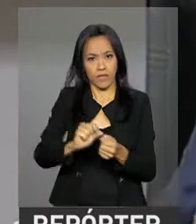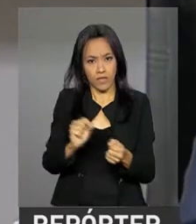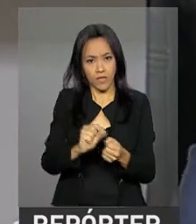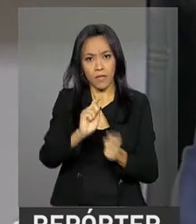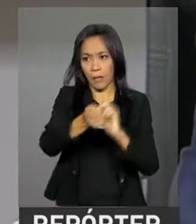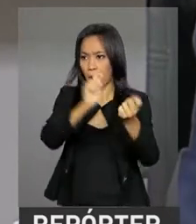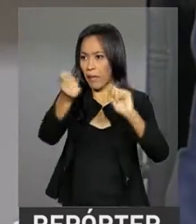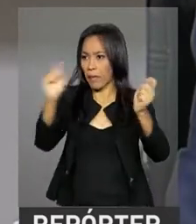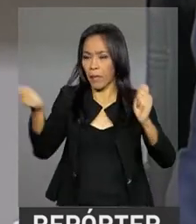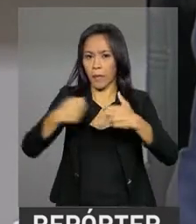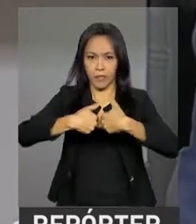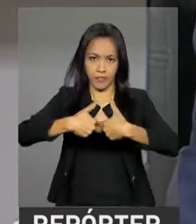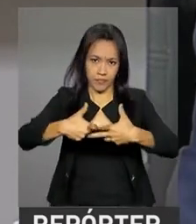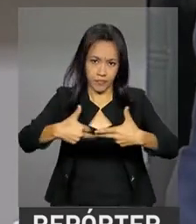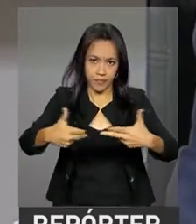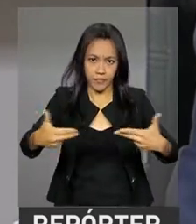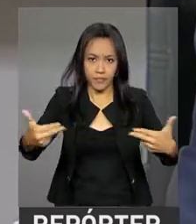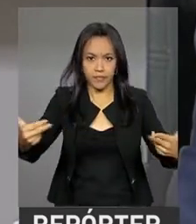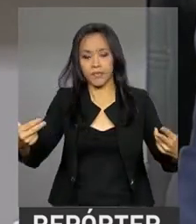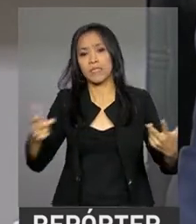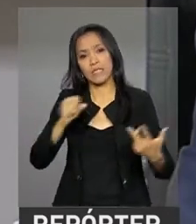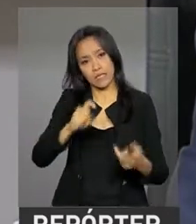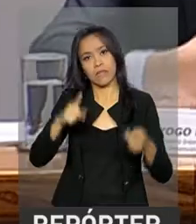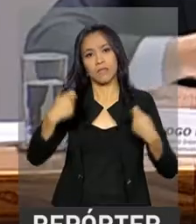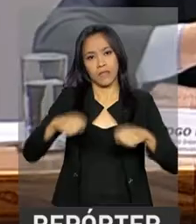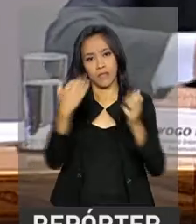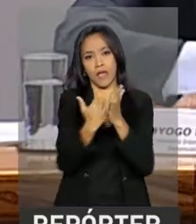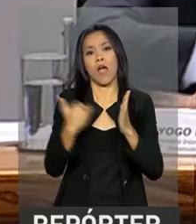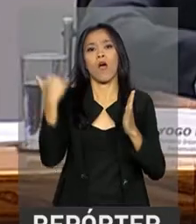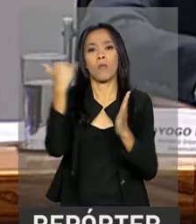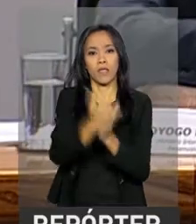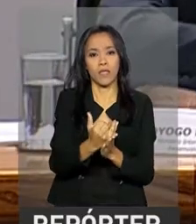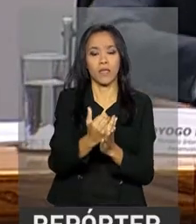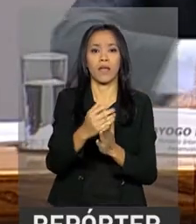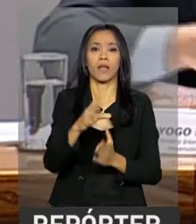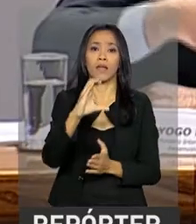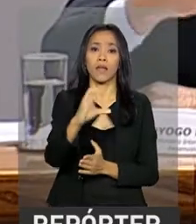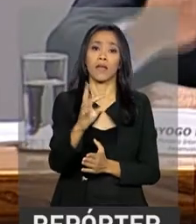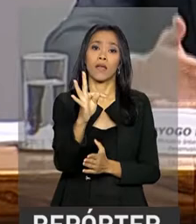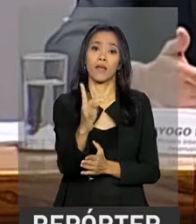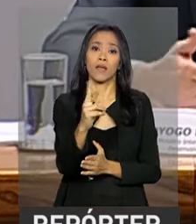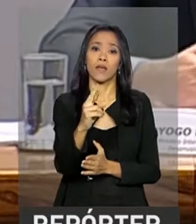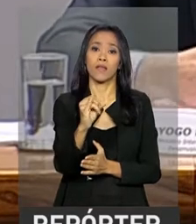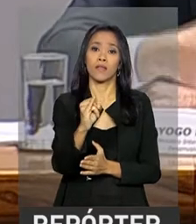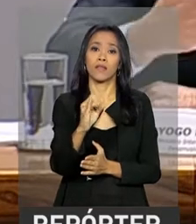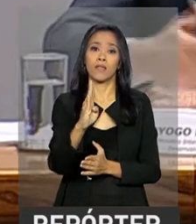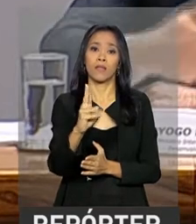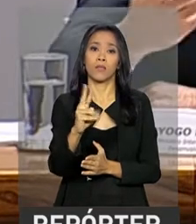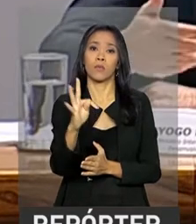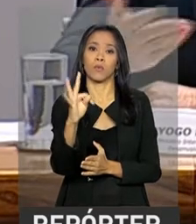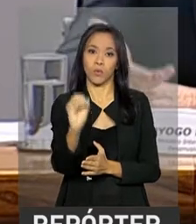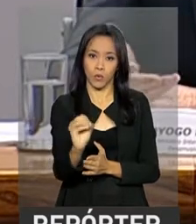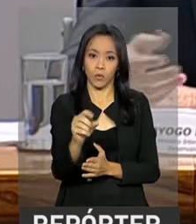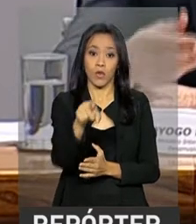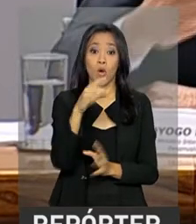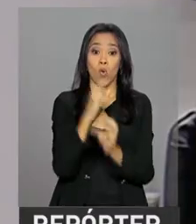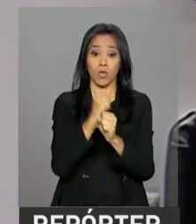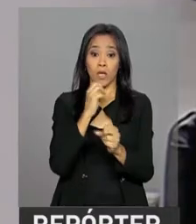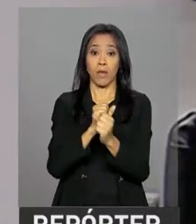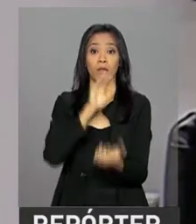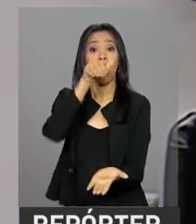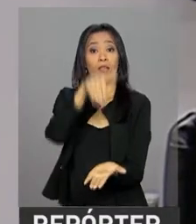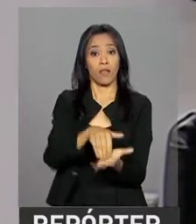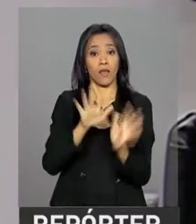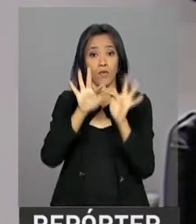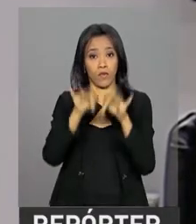será ou não necessário algum aumento de tributo. O anúncio da revisão do orçamento deve ser feito até o fim do mês. O